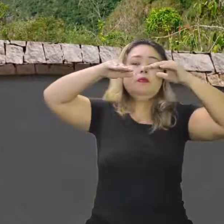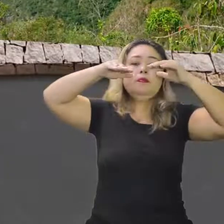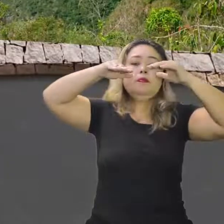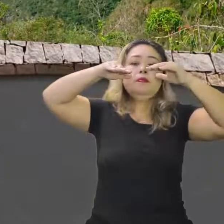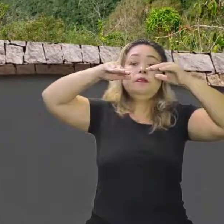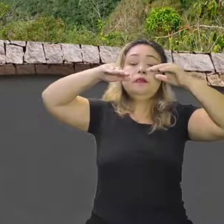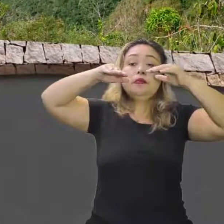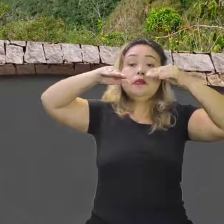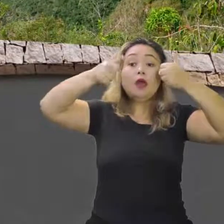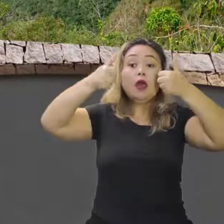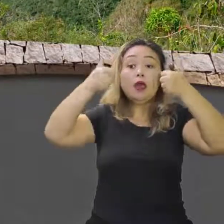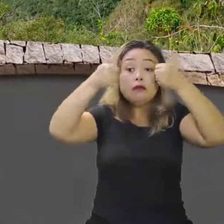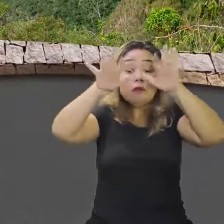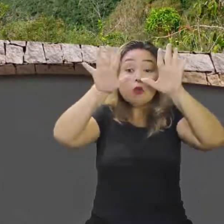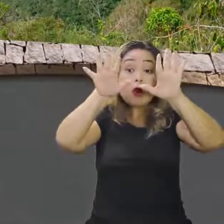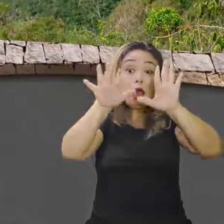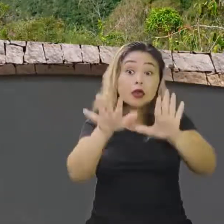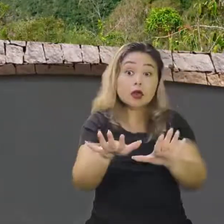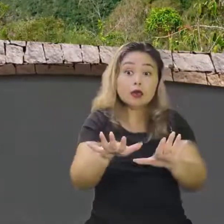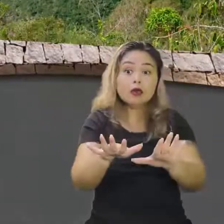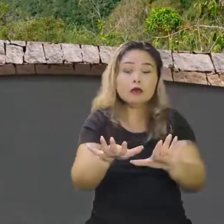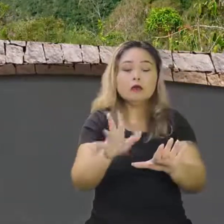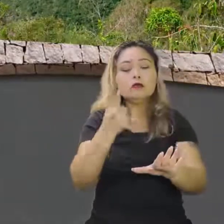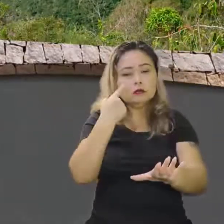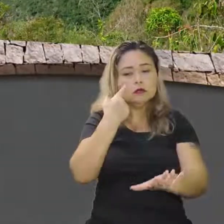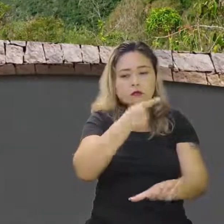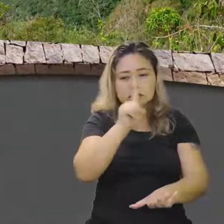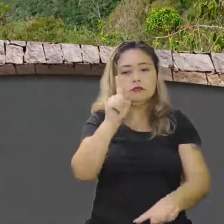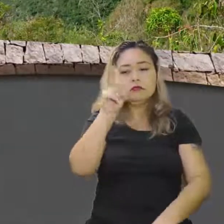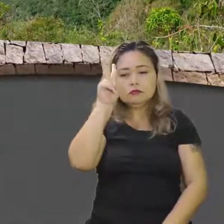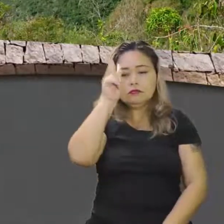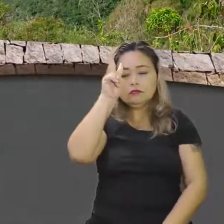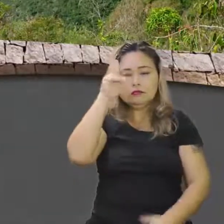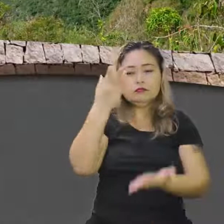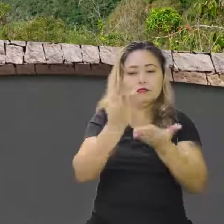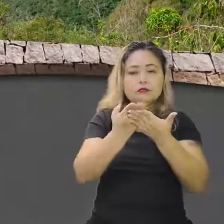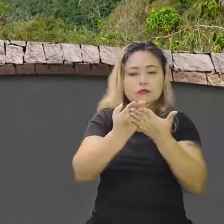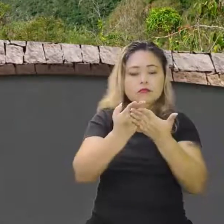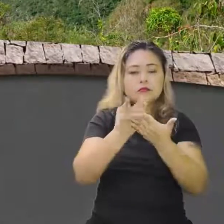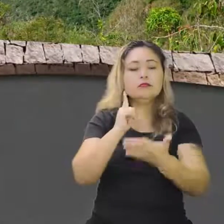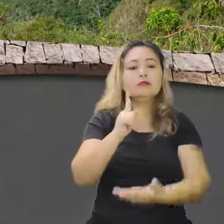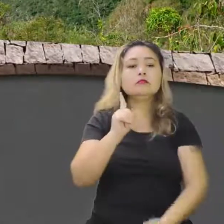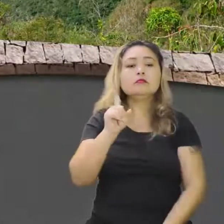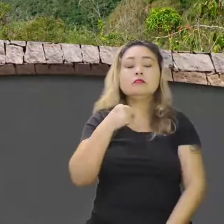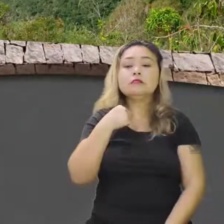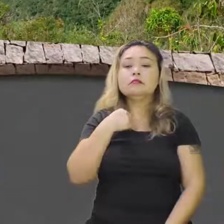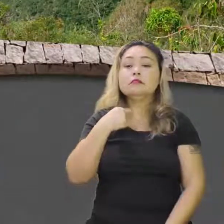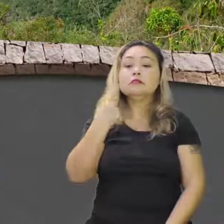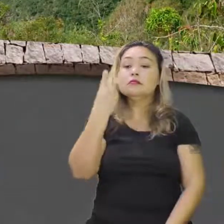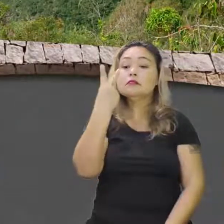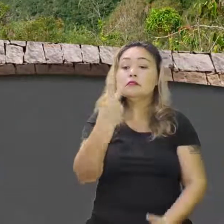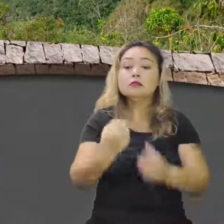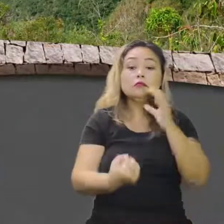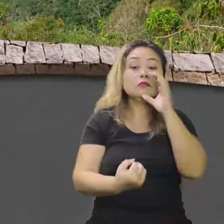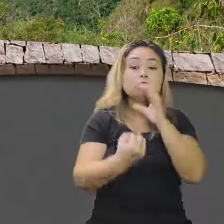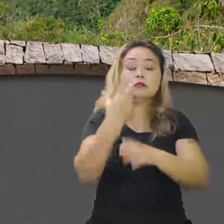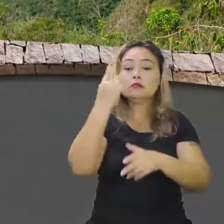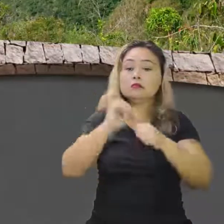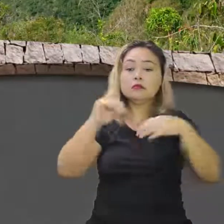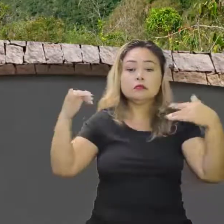E aí ele ficou aqui preso. Você viu isso já em história, eu tenho certeza. Duas cidades que